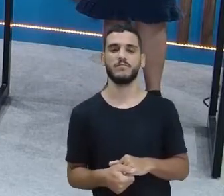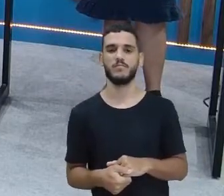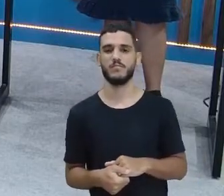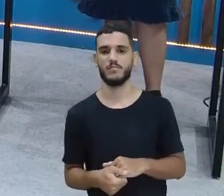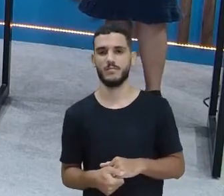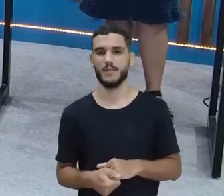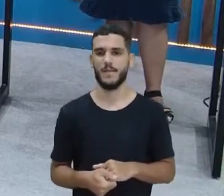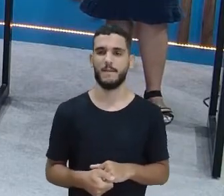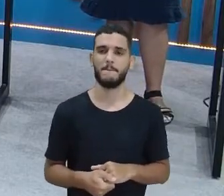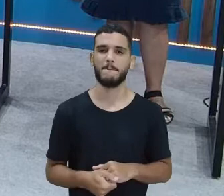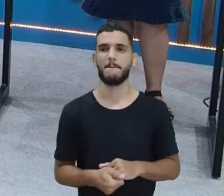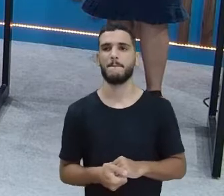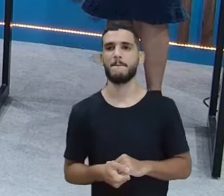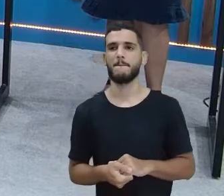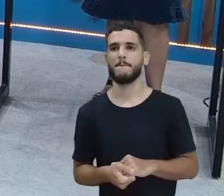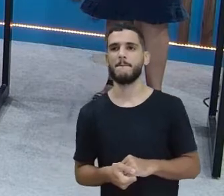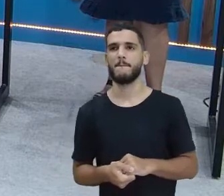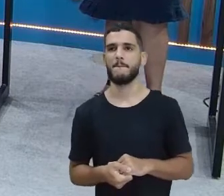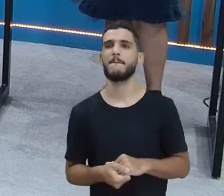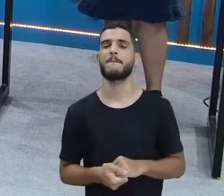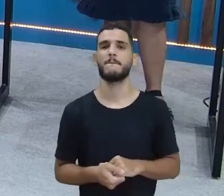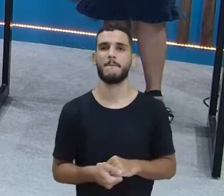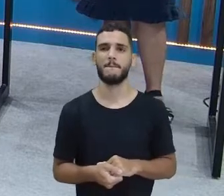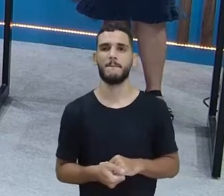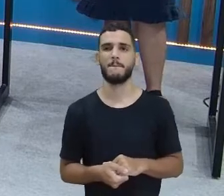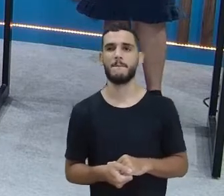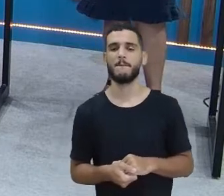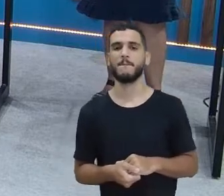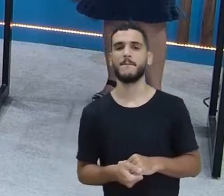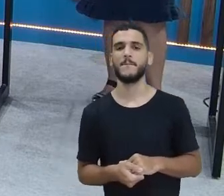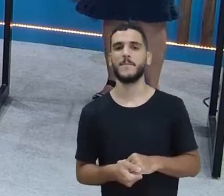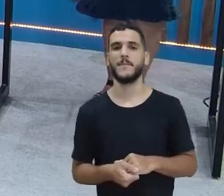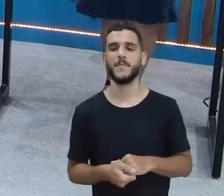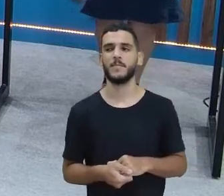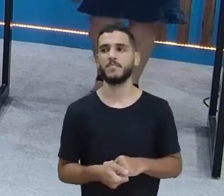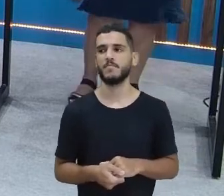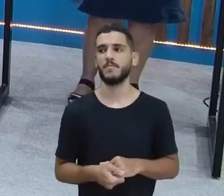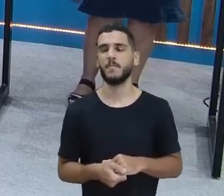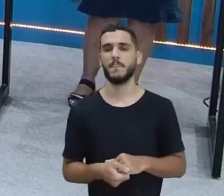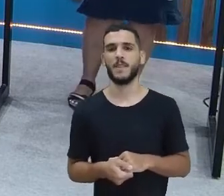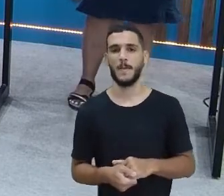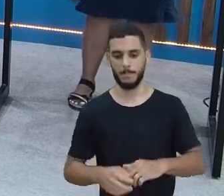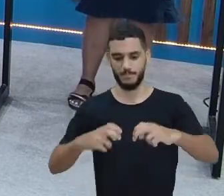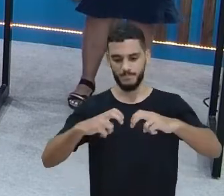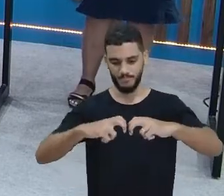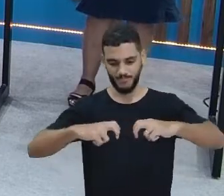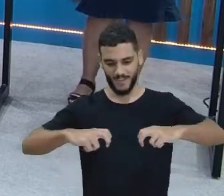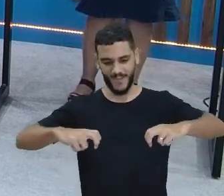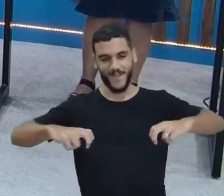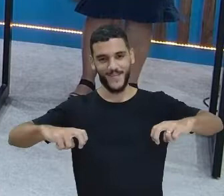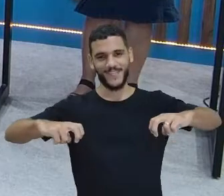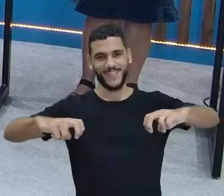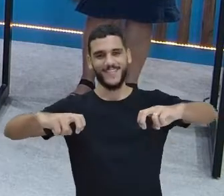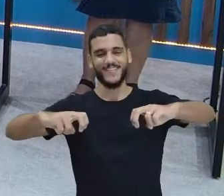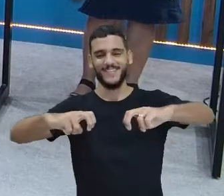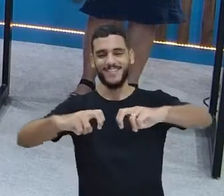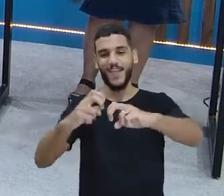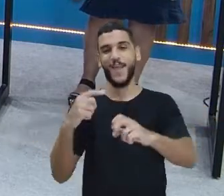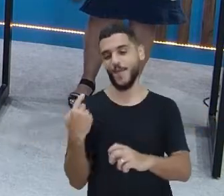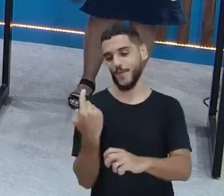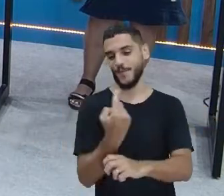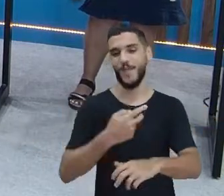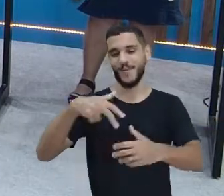Maria. Essa pandeirola aí, com vontade. Bora lá. Bora. Ciranda, cirandinha, vamos